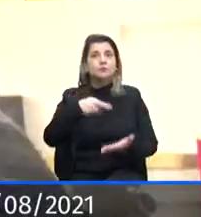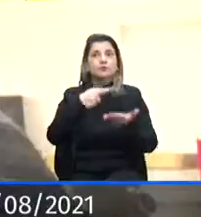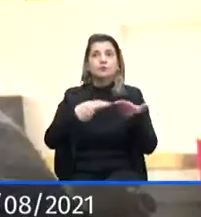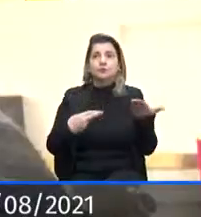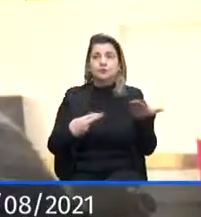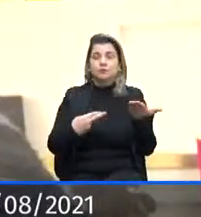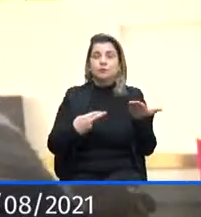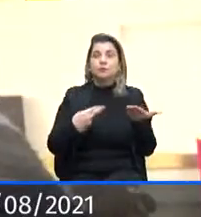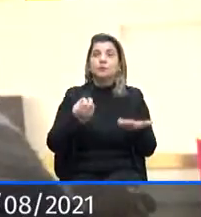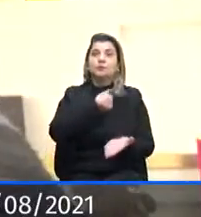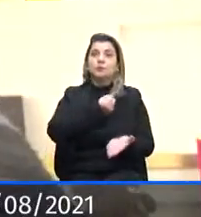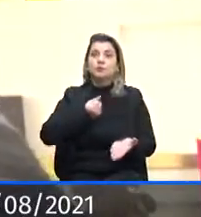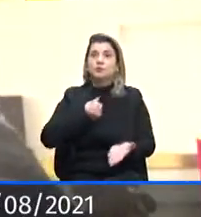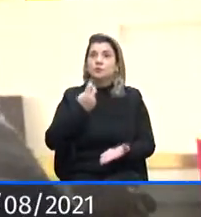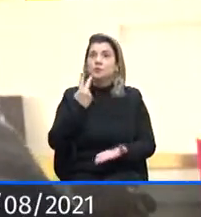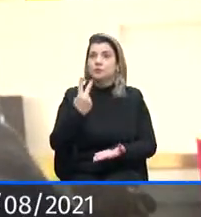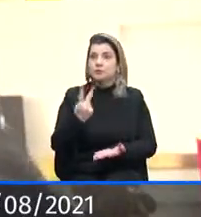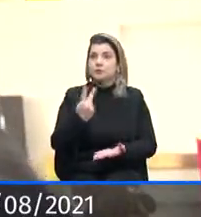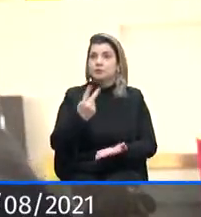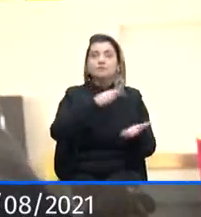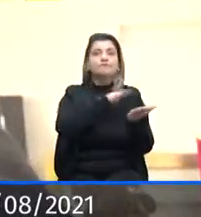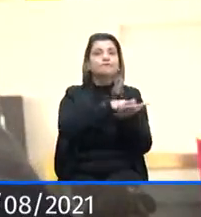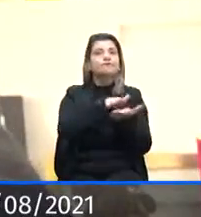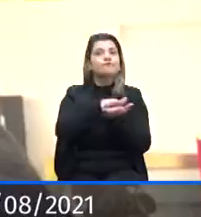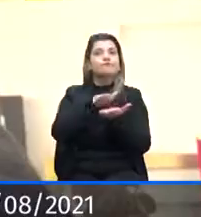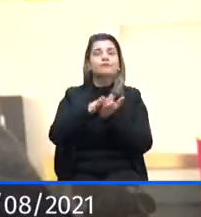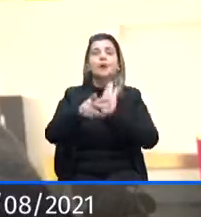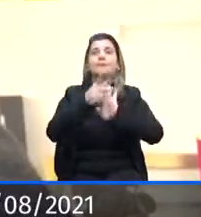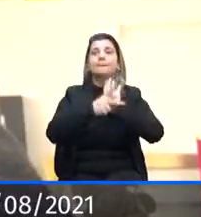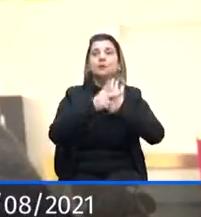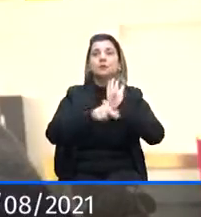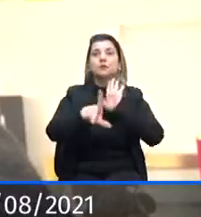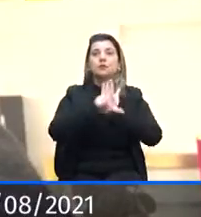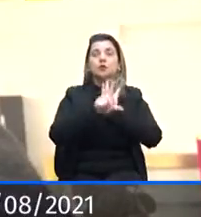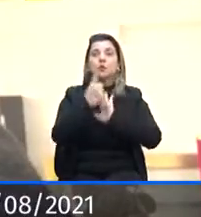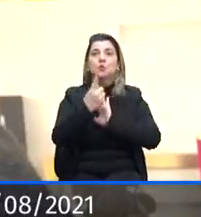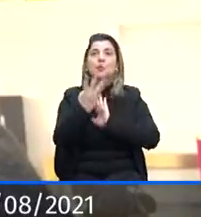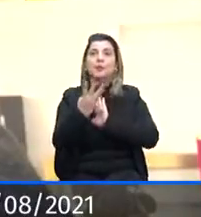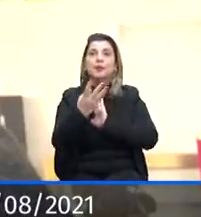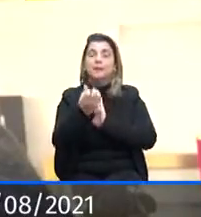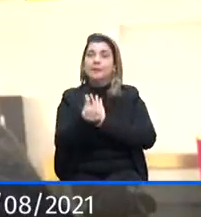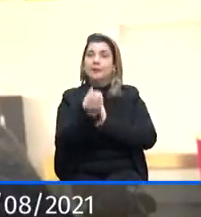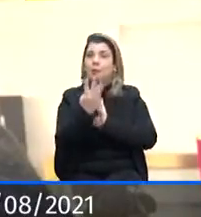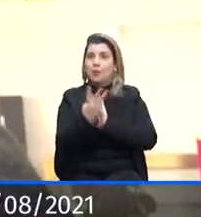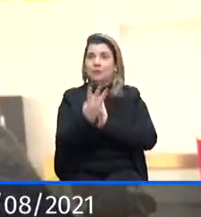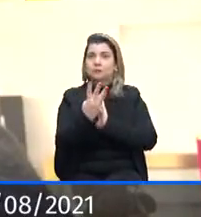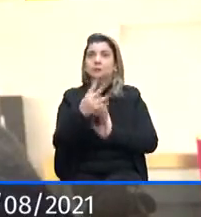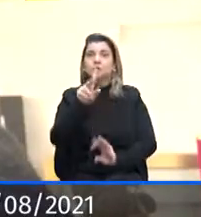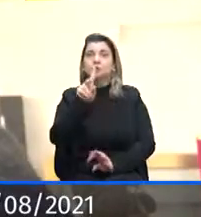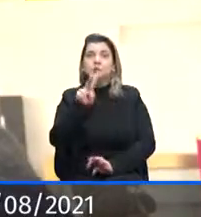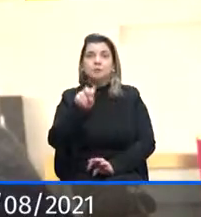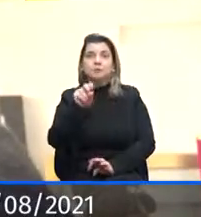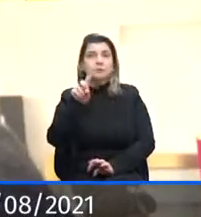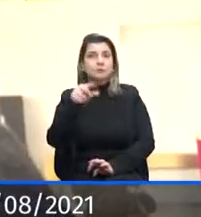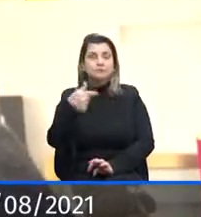Item número 2, para distribuição, projeto de lei 164/2017, proponente Poder